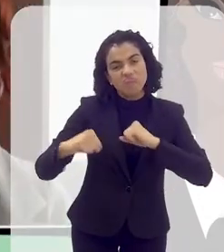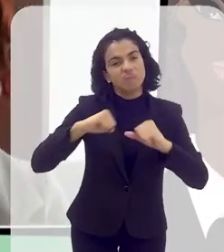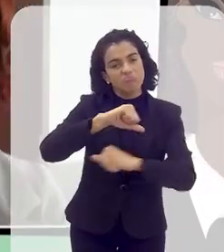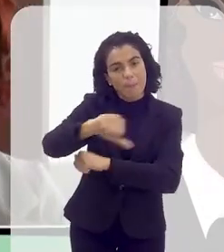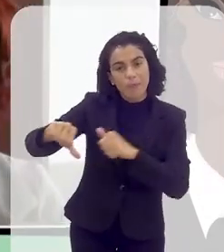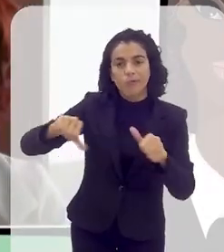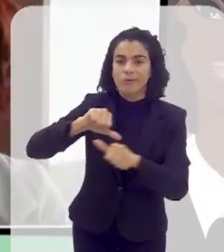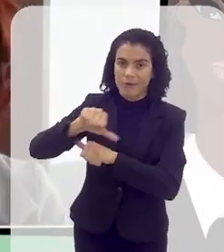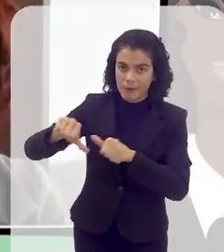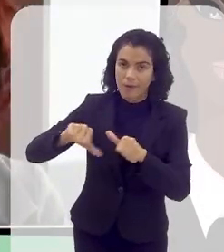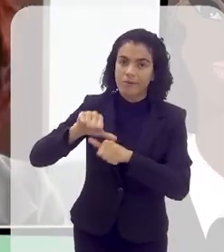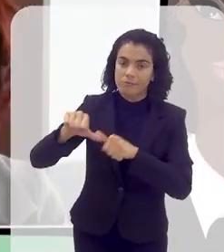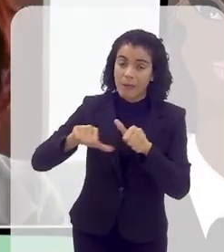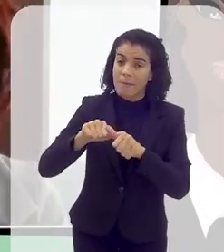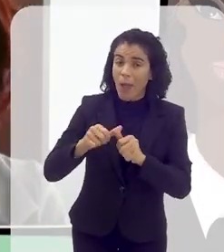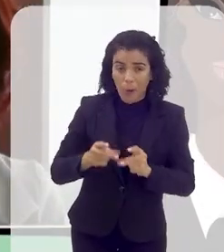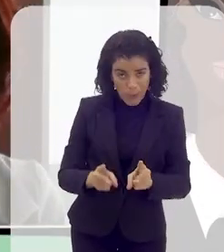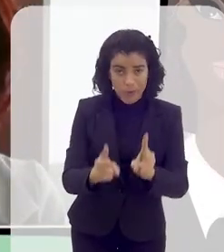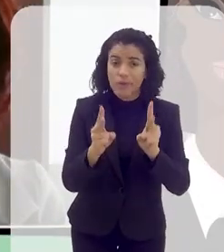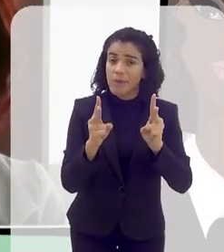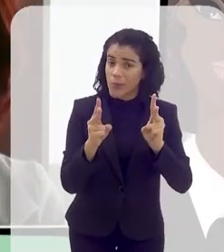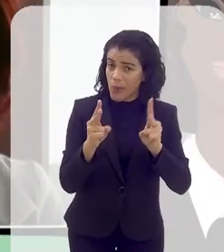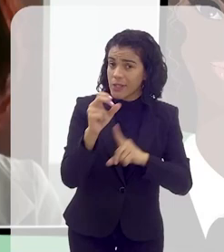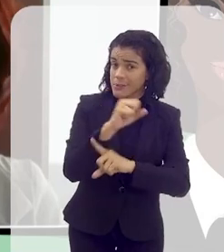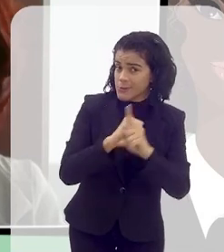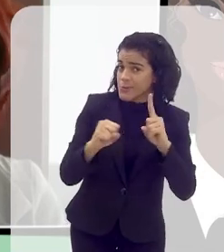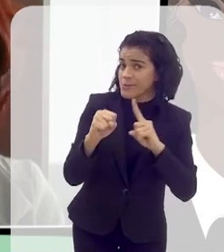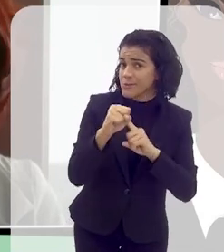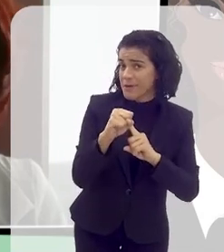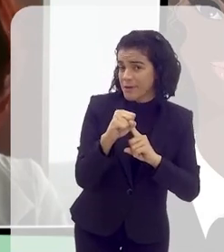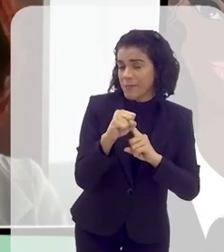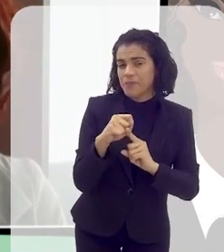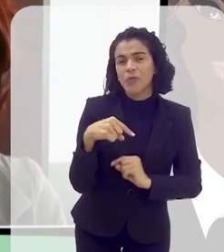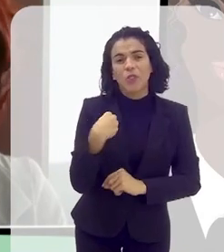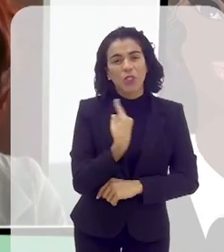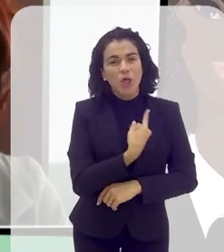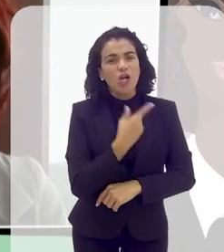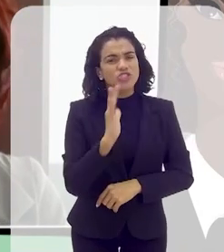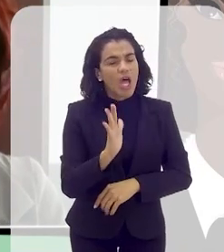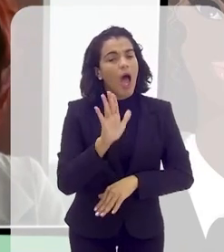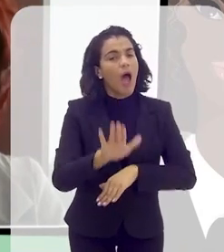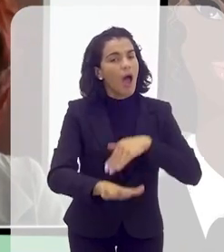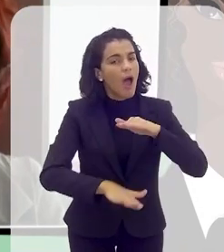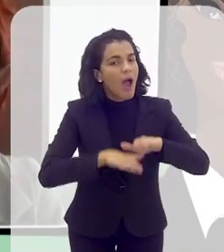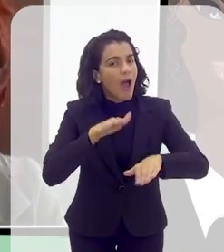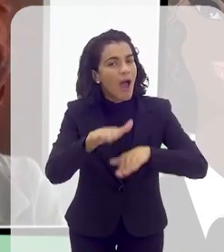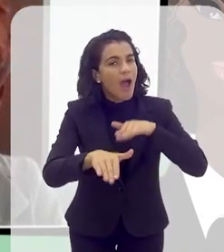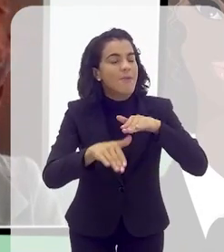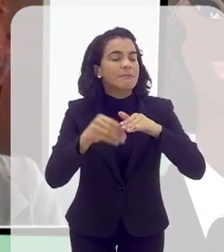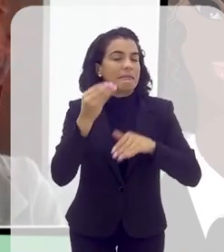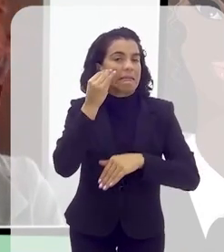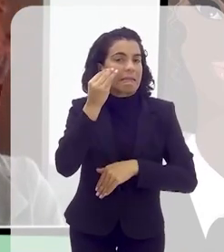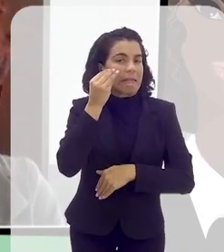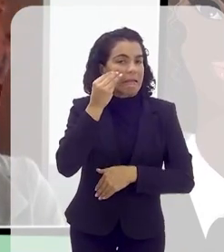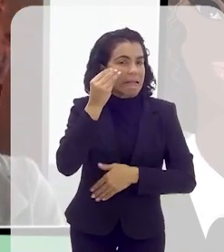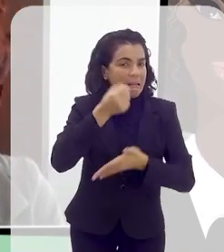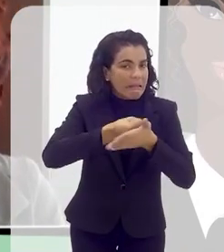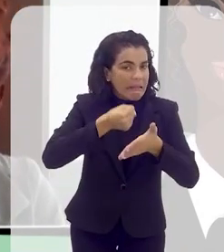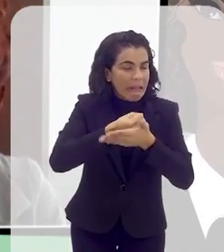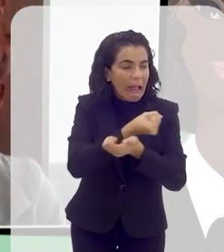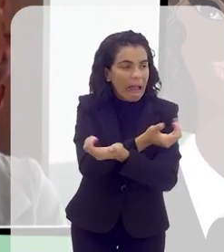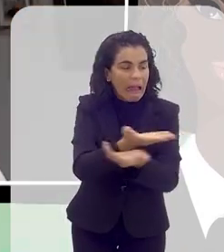transformação, mas isso ainda se mantém presente, assim. A gente estamos dando os primeiros passos para